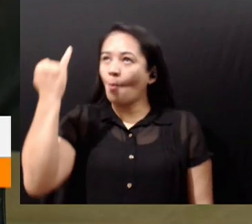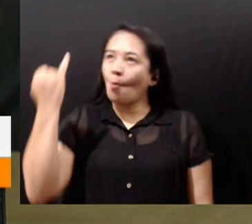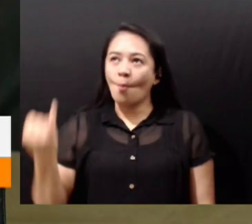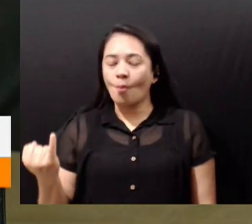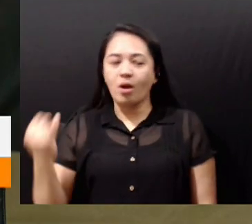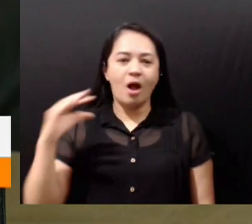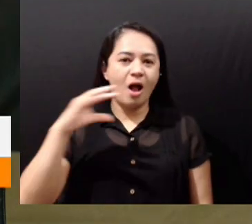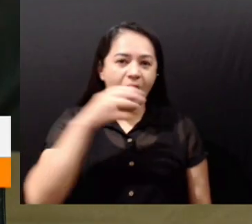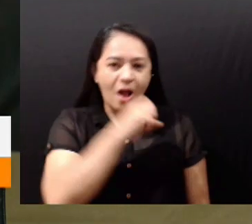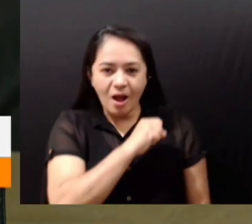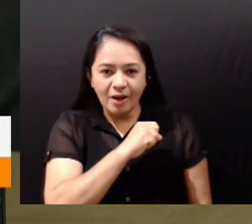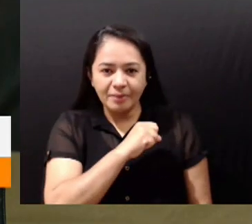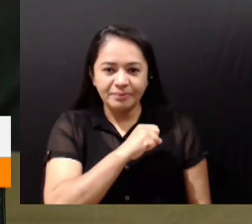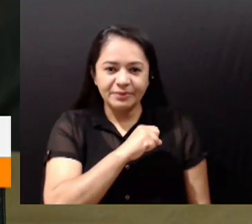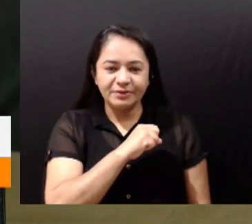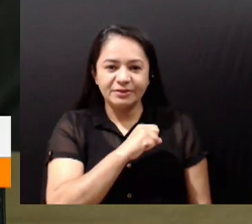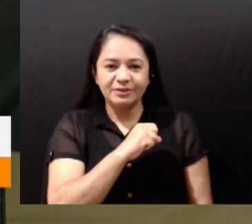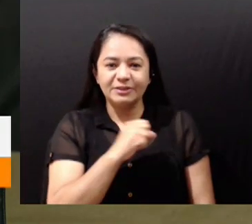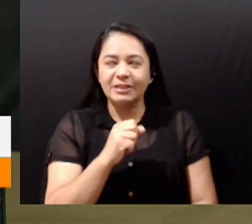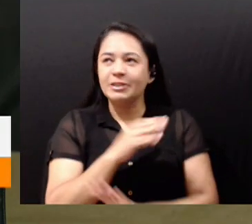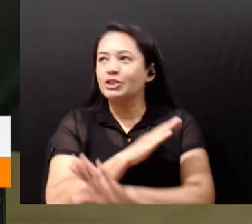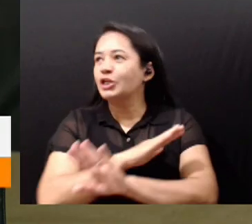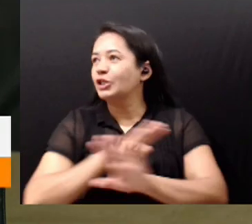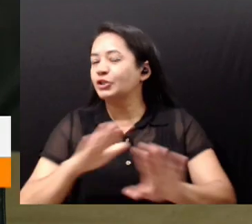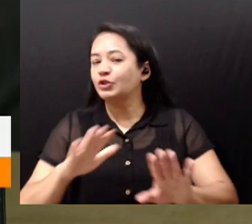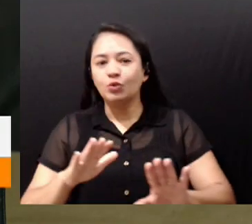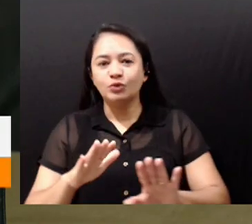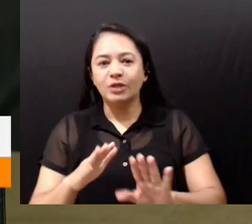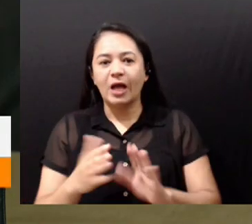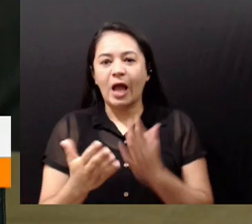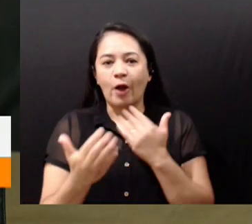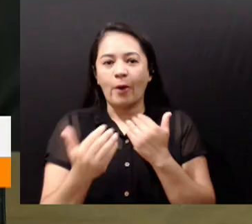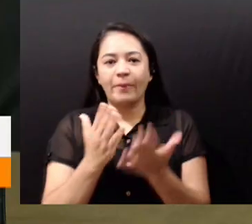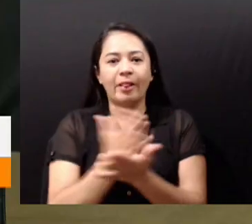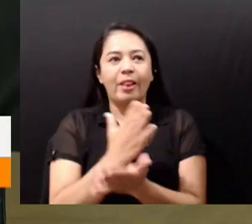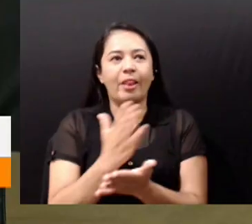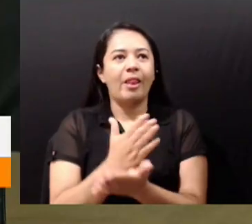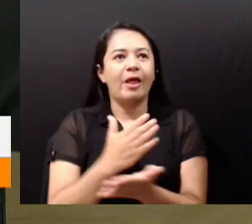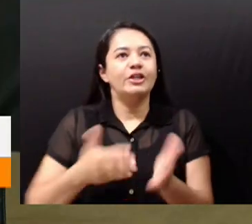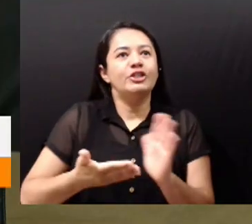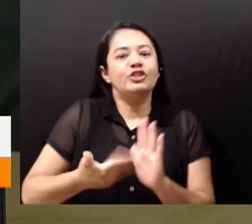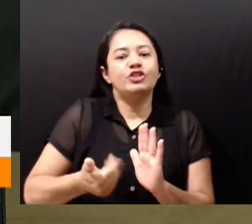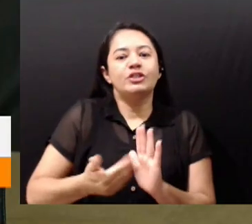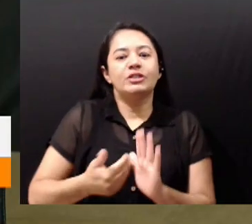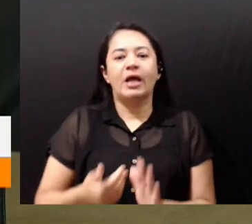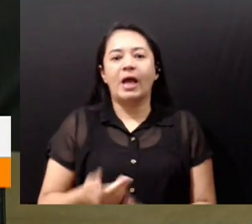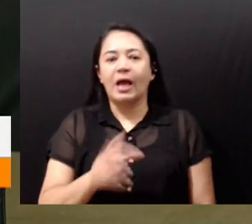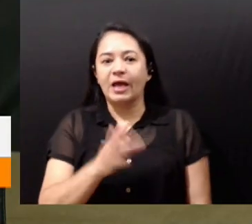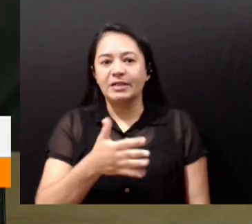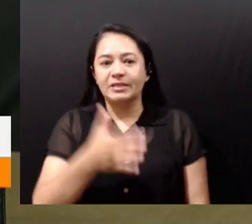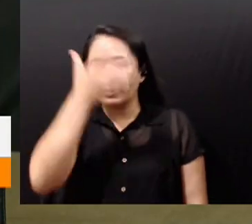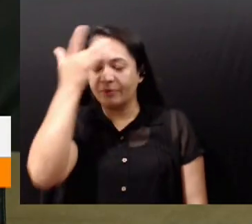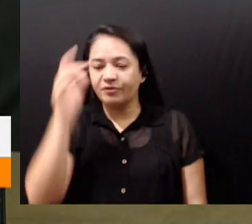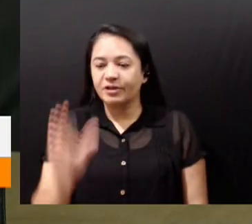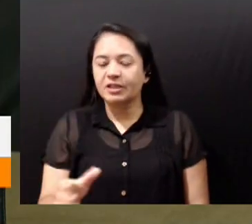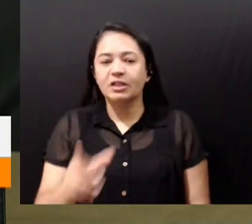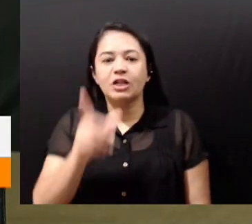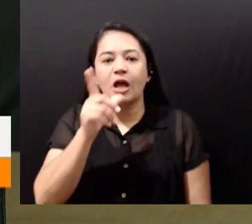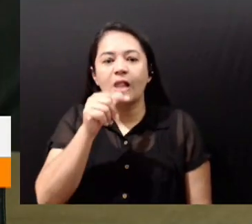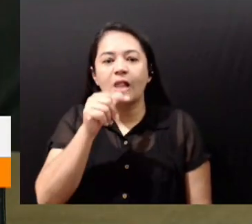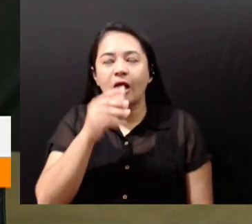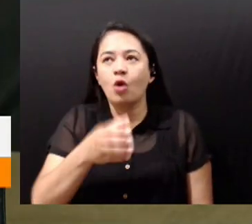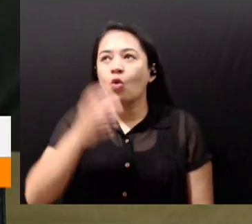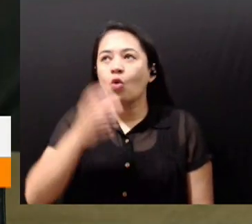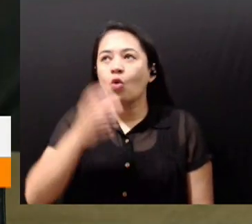Você elimina tudo, você corta tudo, fica lá, tem gente que fica só tomando água no pão e na água, e aí elimina muito rápido, que